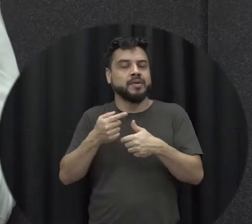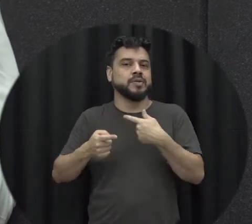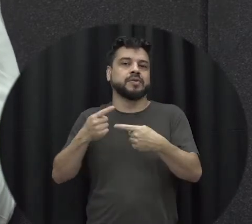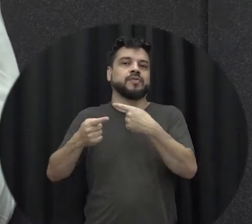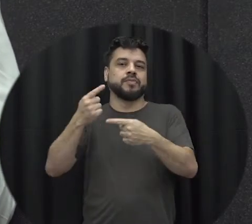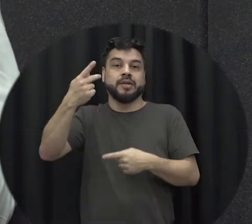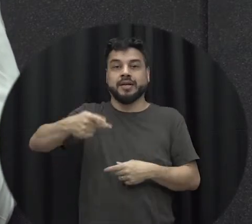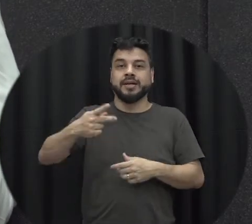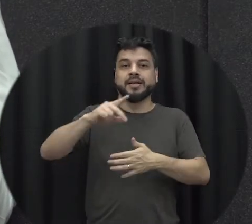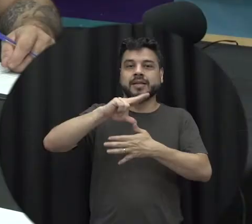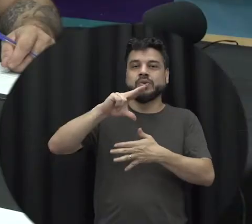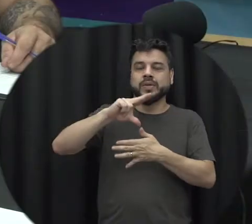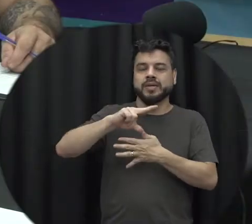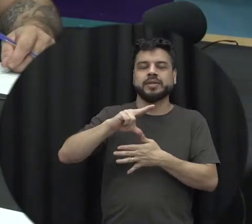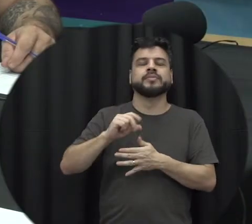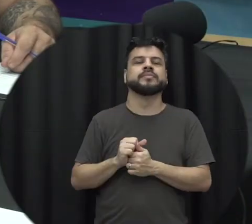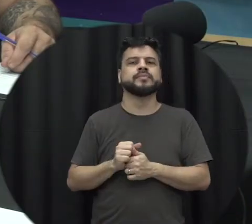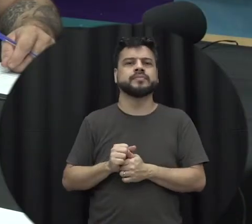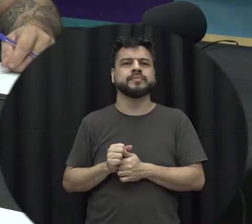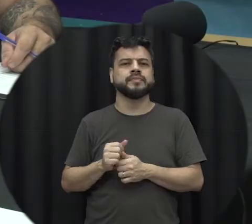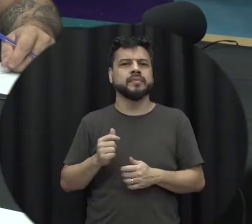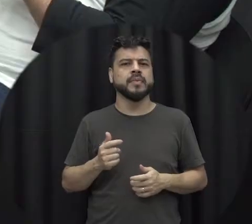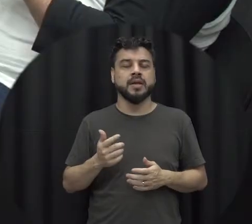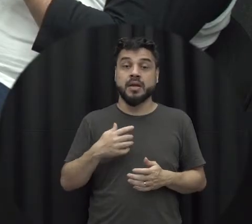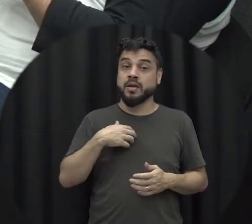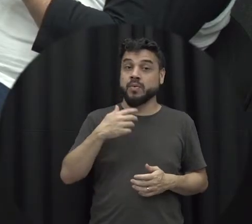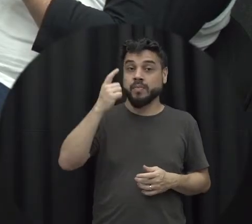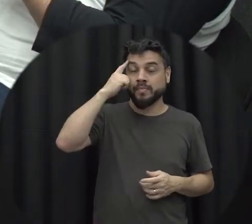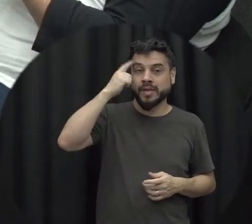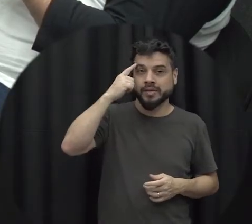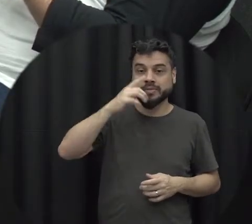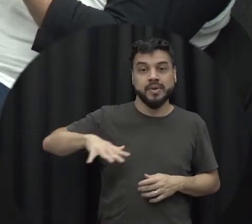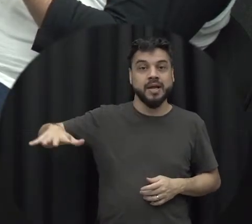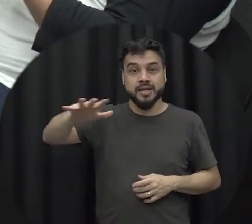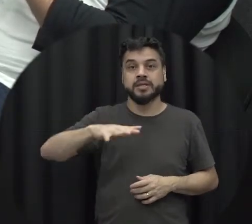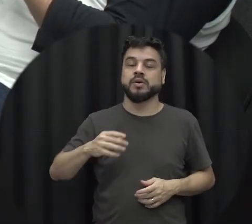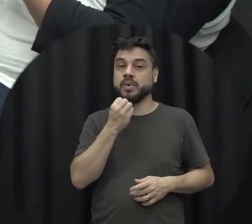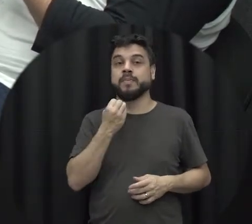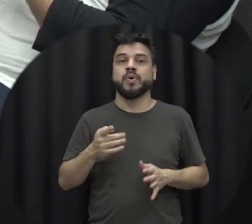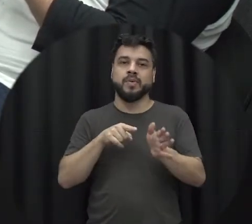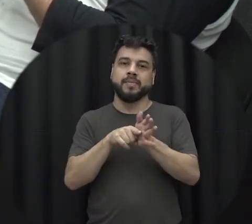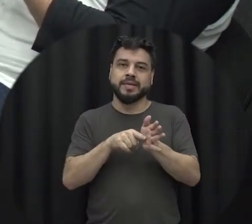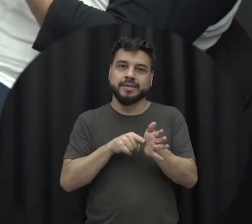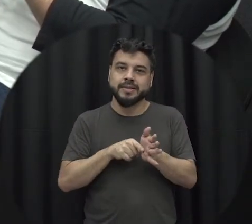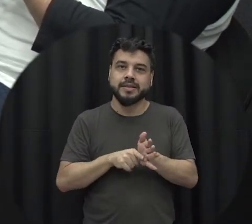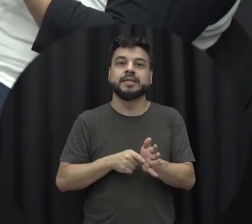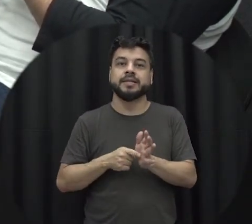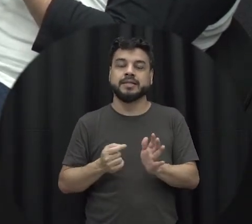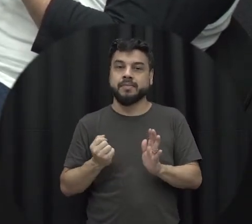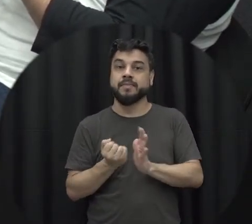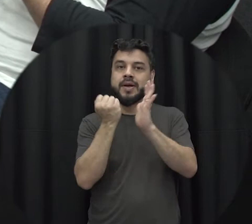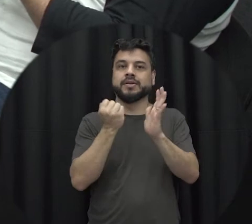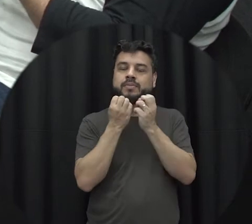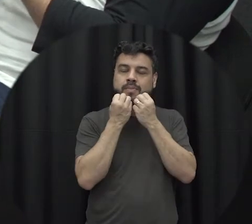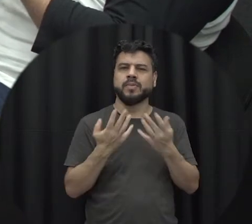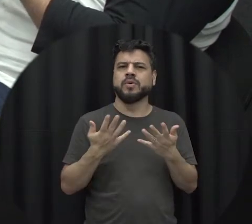na Unila, nessa linha, assim. E eu acho que para a região é bem impactante, assim. Espero que a gente consiga caminhar, porque tem